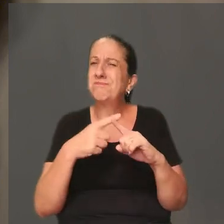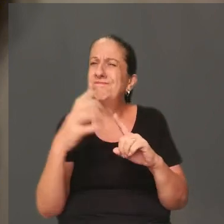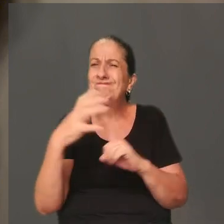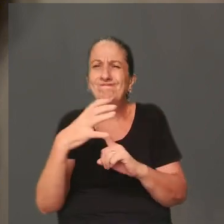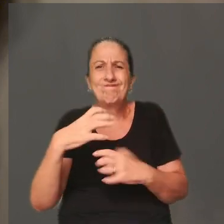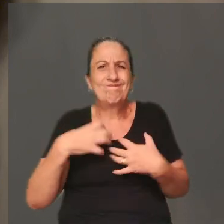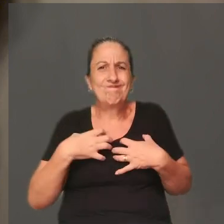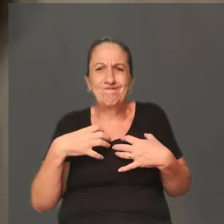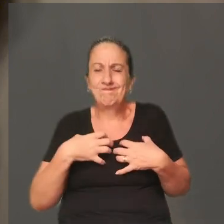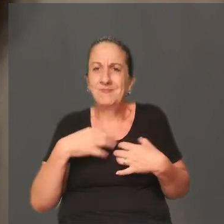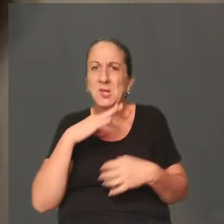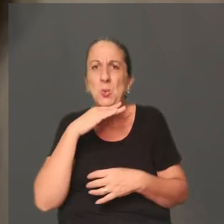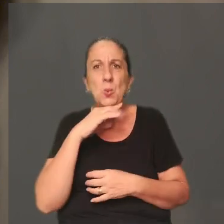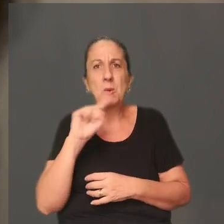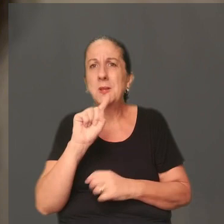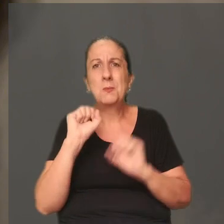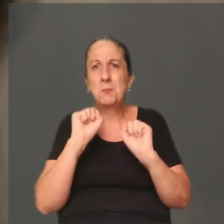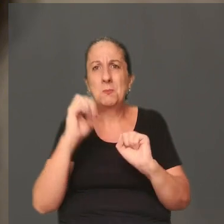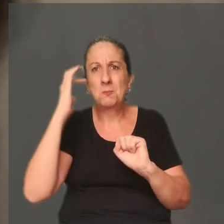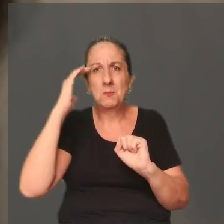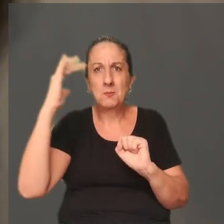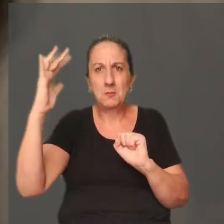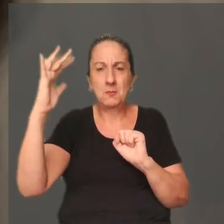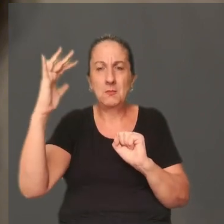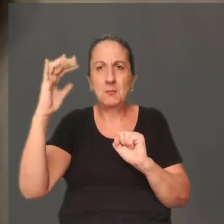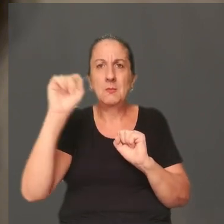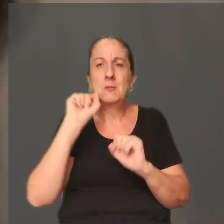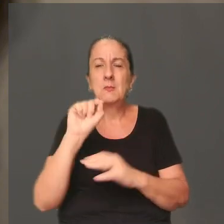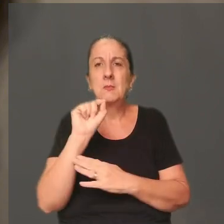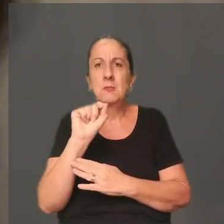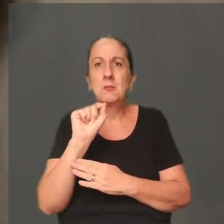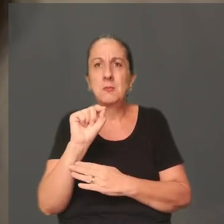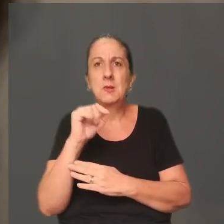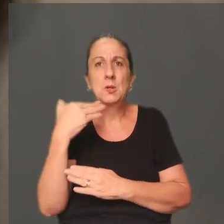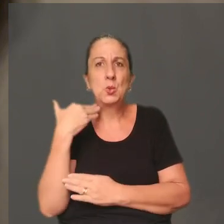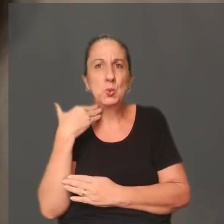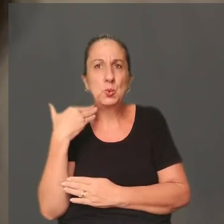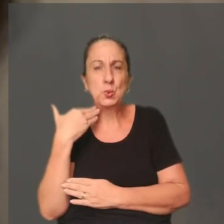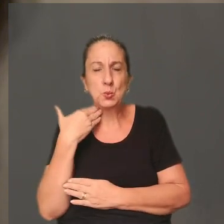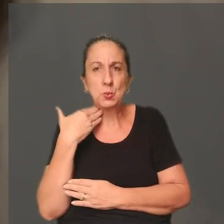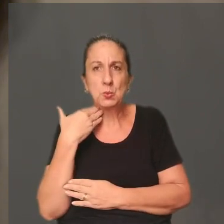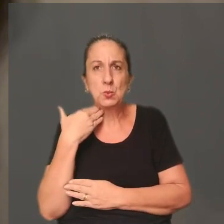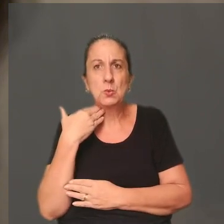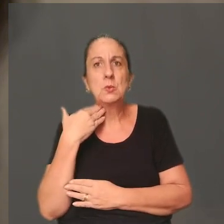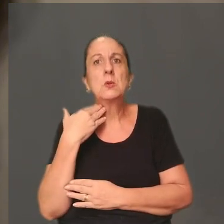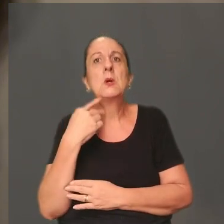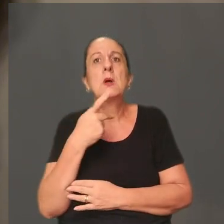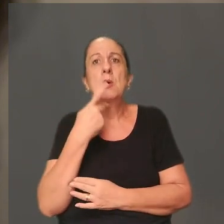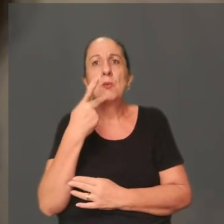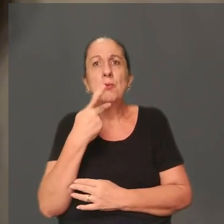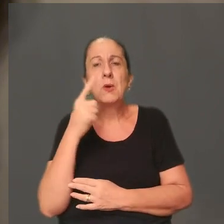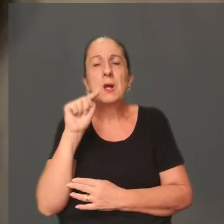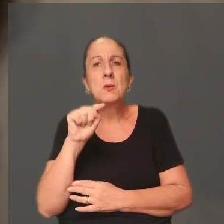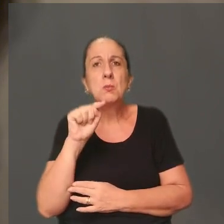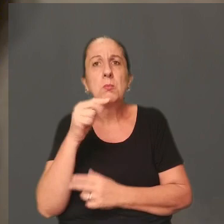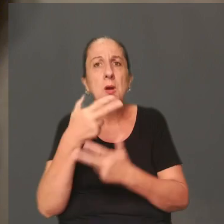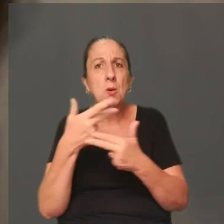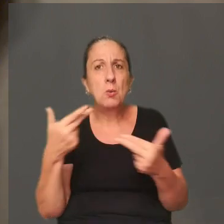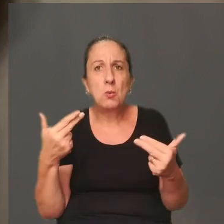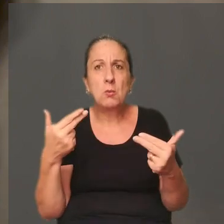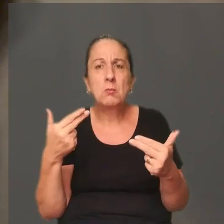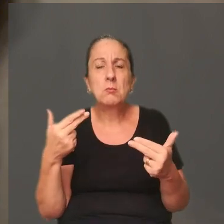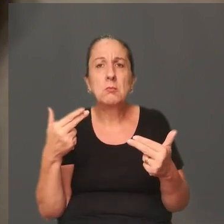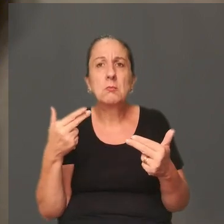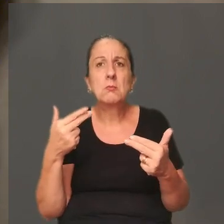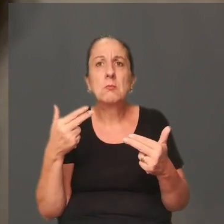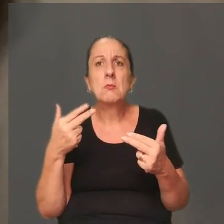porque me agredia. Eu não posso imaginar que o juiz profira uma decisão